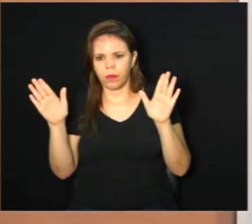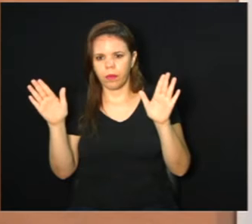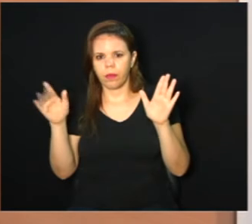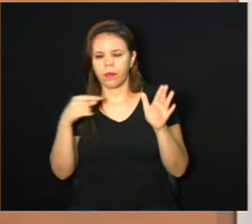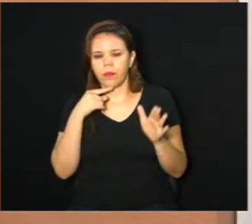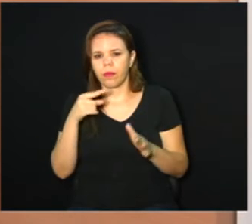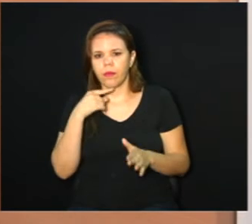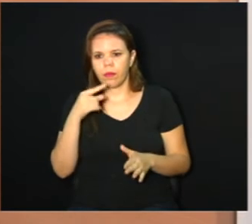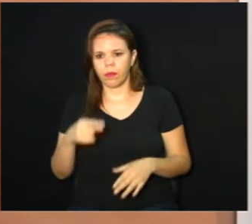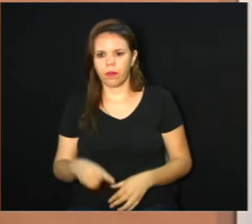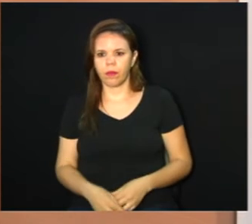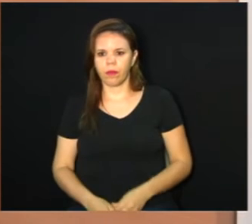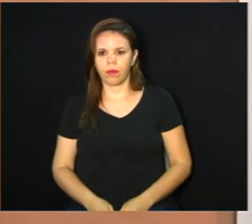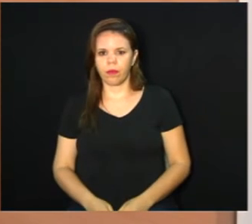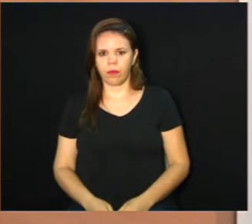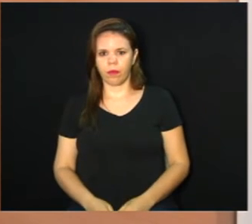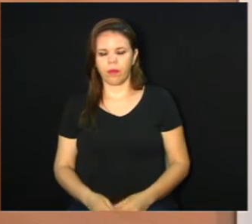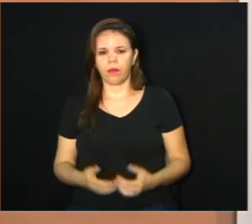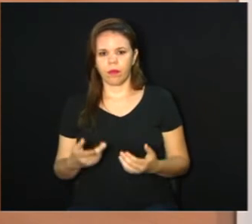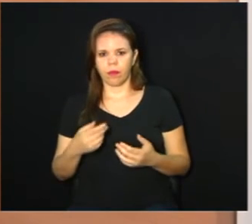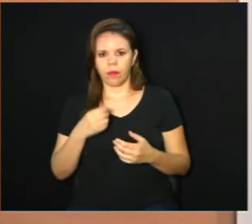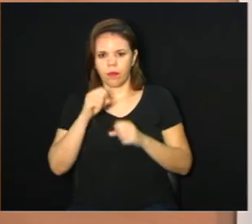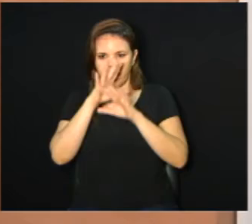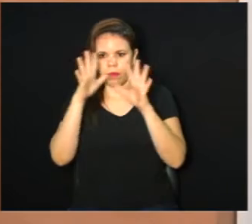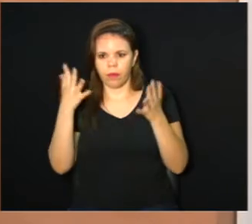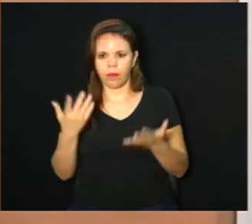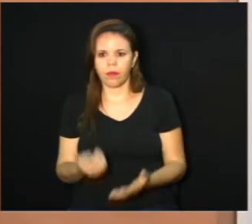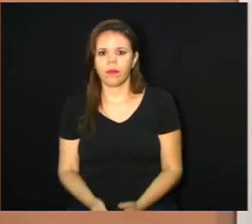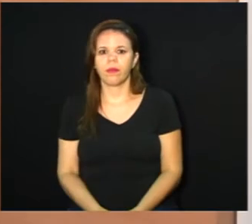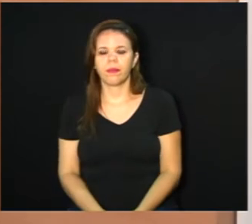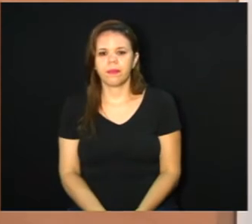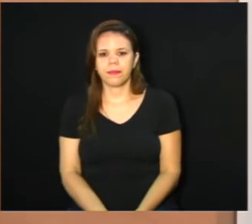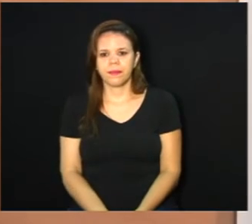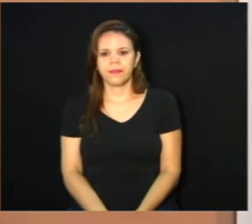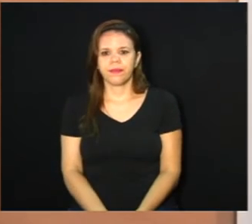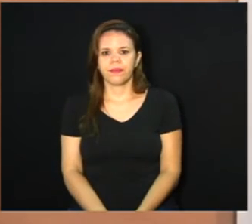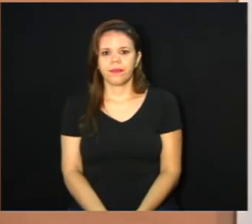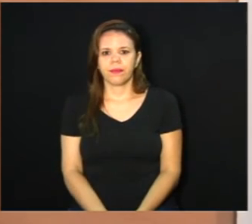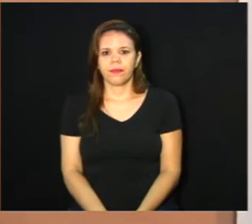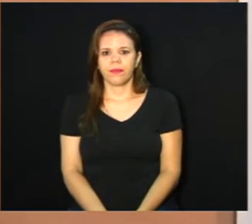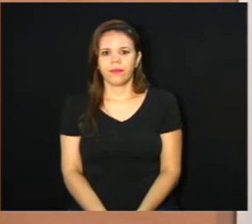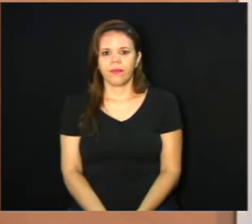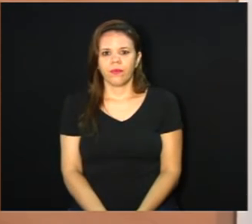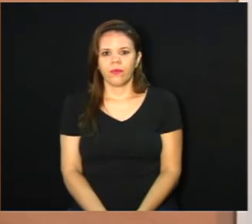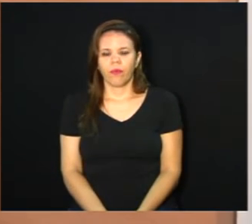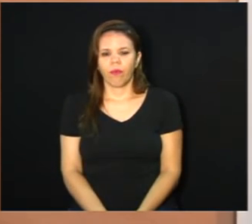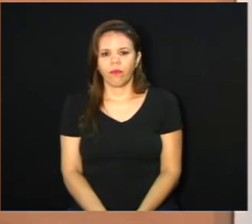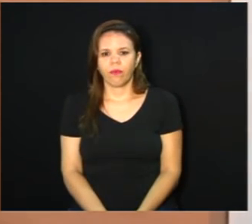dúvidas e à disposição para maiores esclarecimentos.